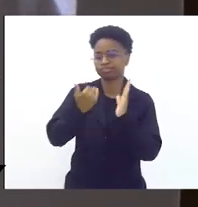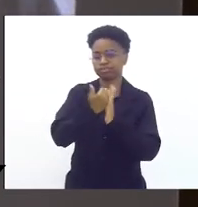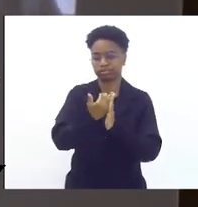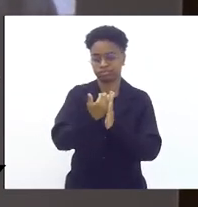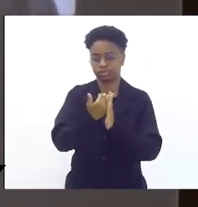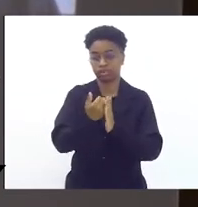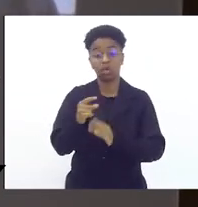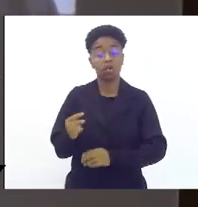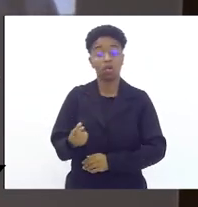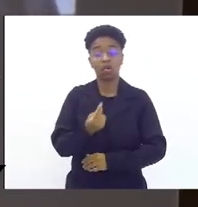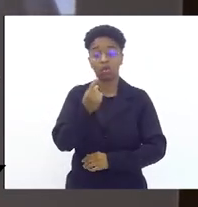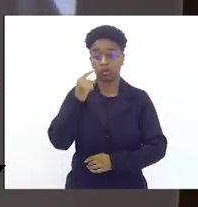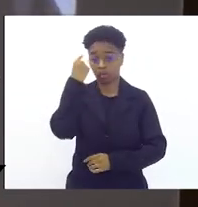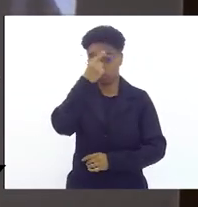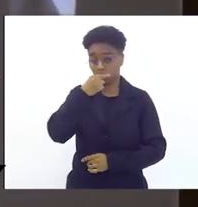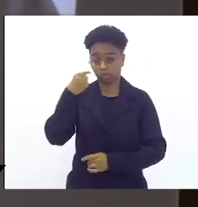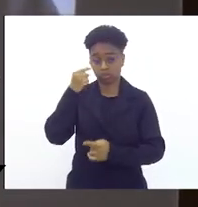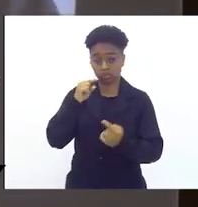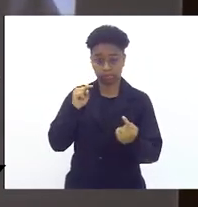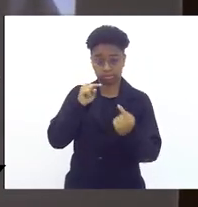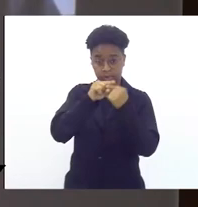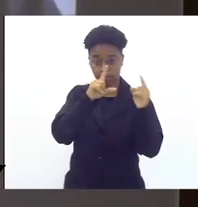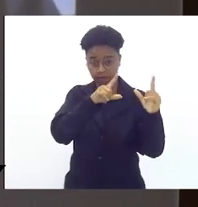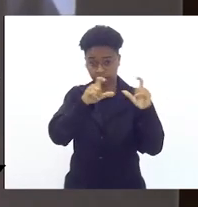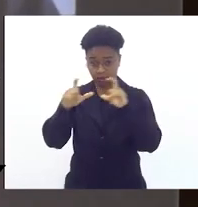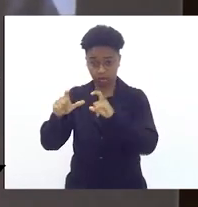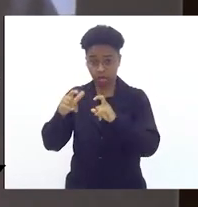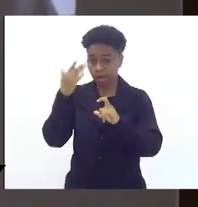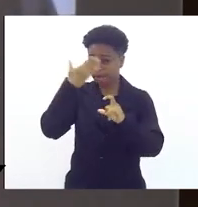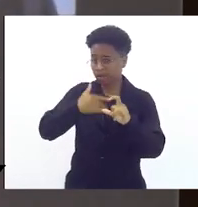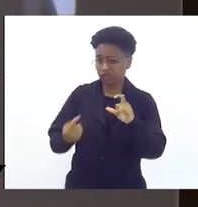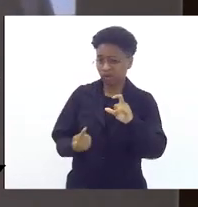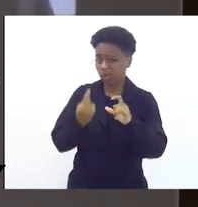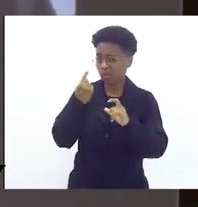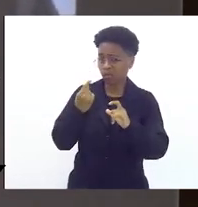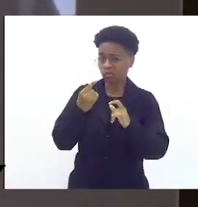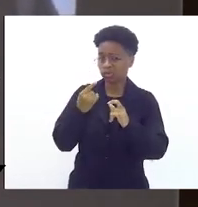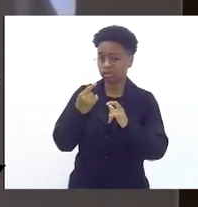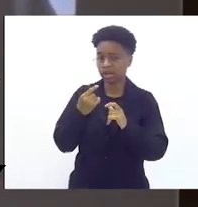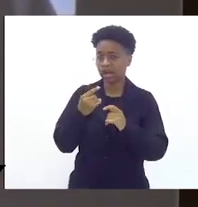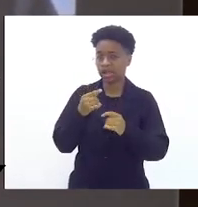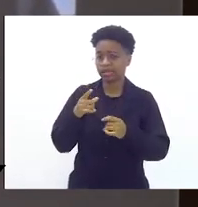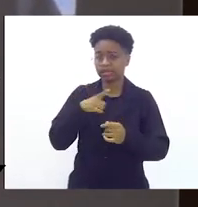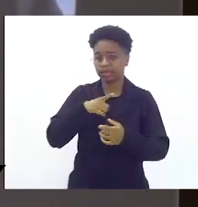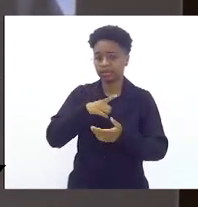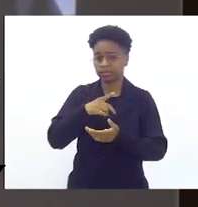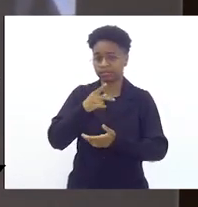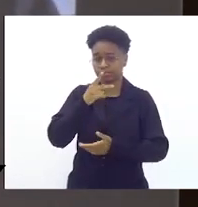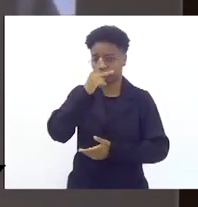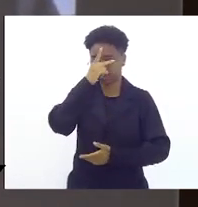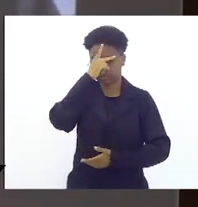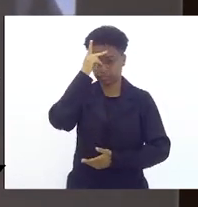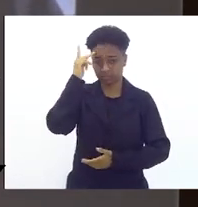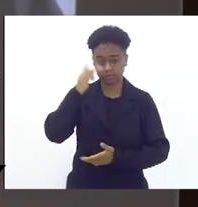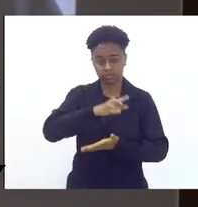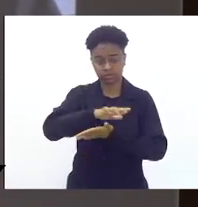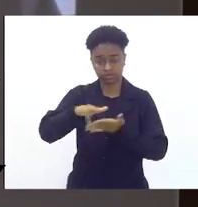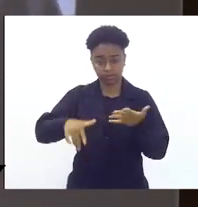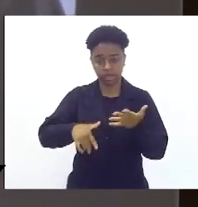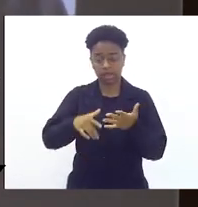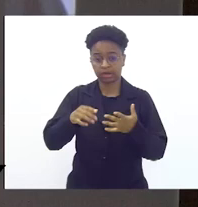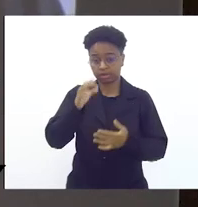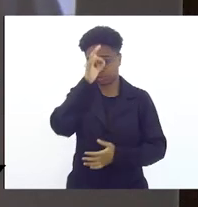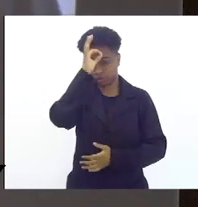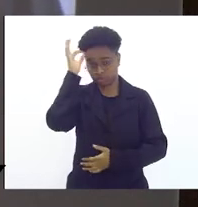fotográfico como prova única para decretar a prisão de uma pessoa tem levado muita gente preta inocente para cadeia